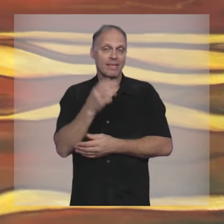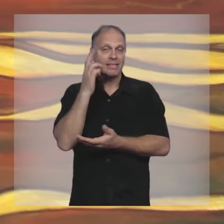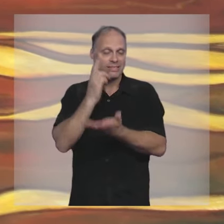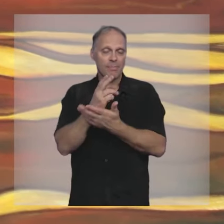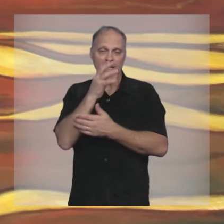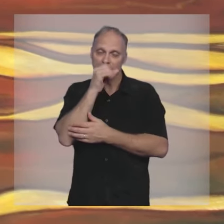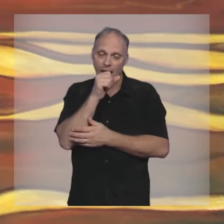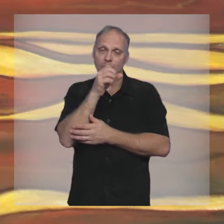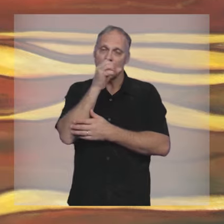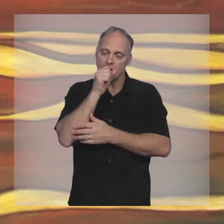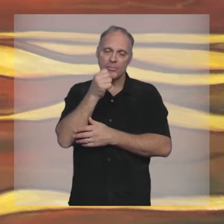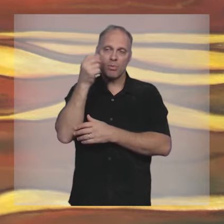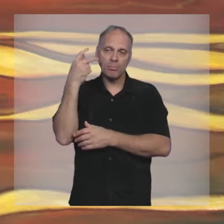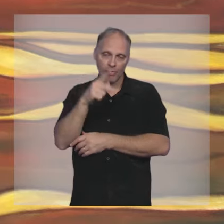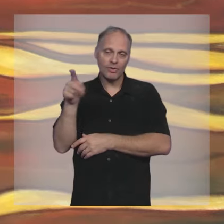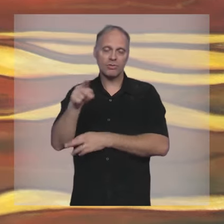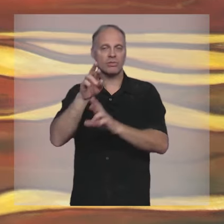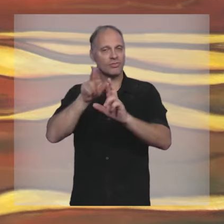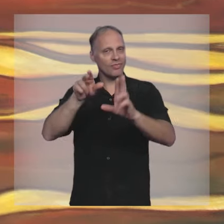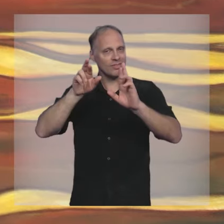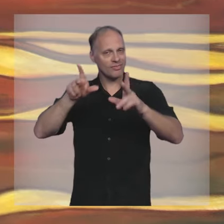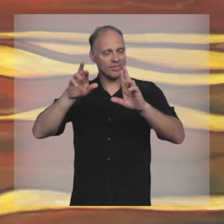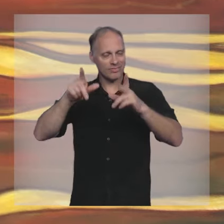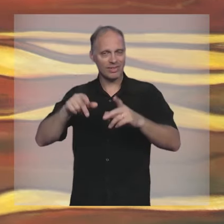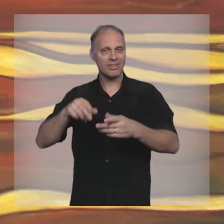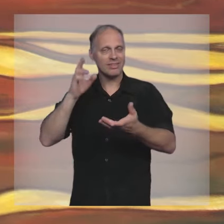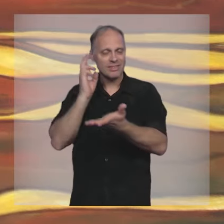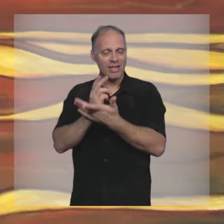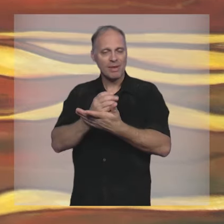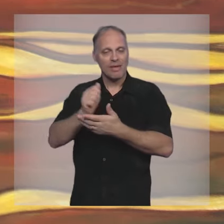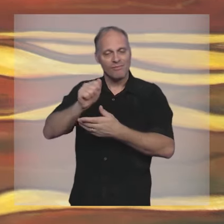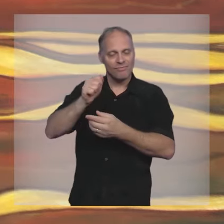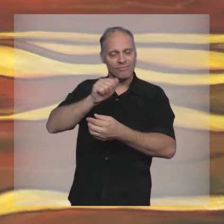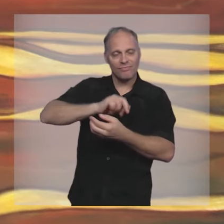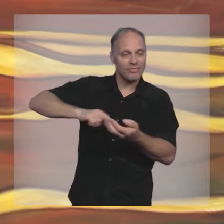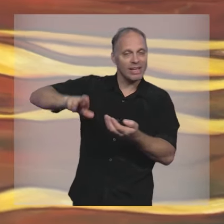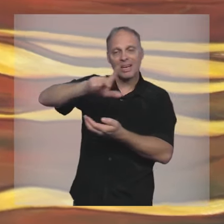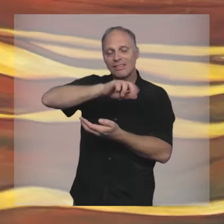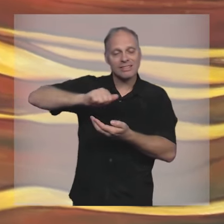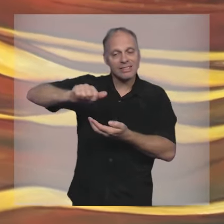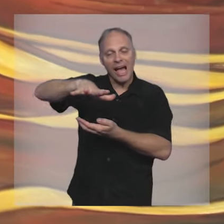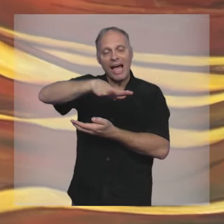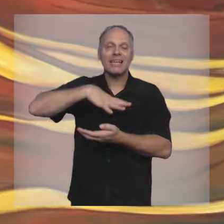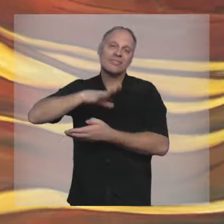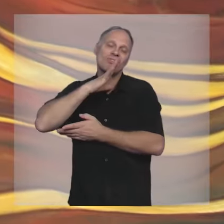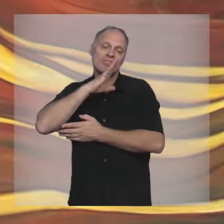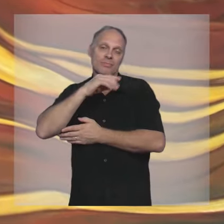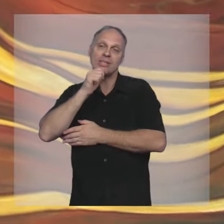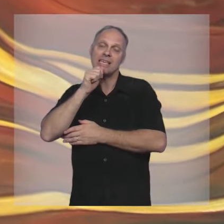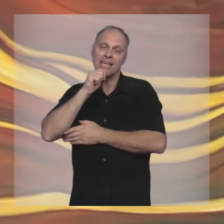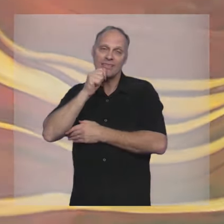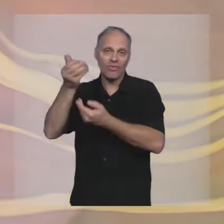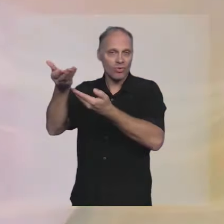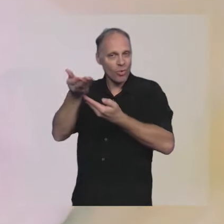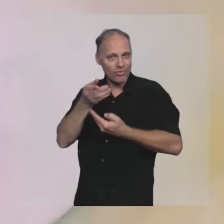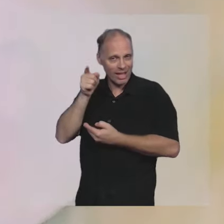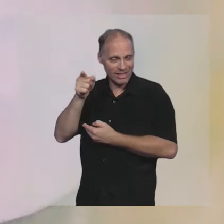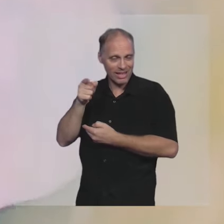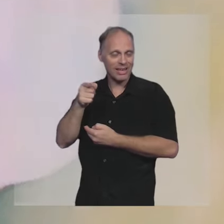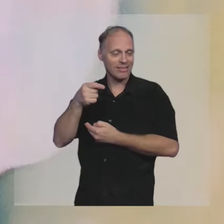Cada sábado eram 2 professores diferentes, a gente foi atingindo várias áreas de conhecimento. E eu fui convidada